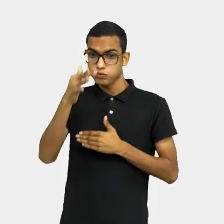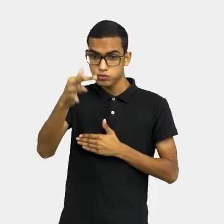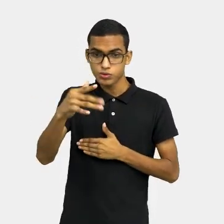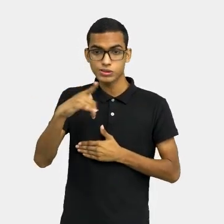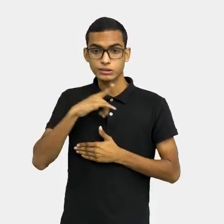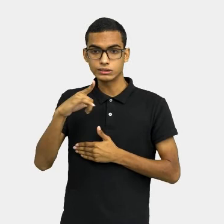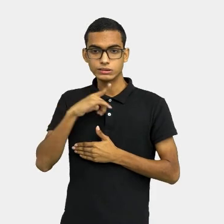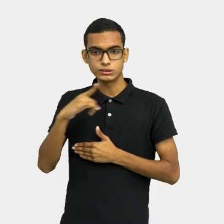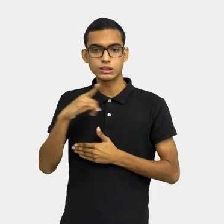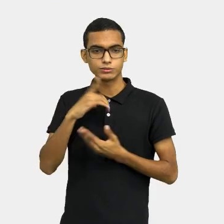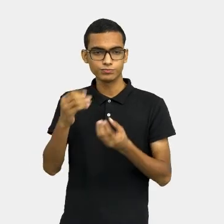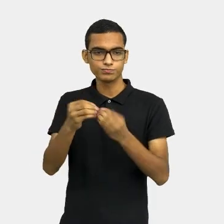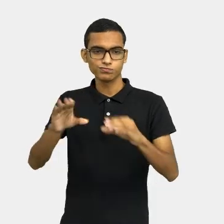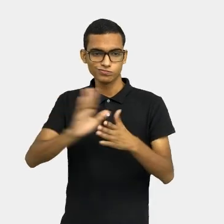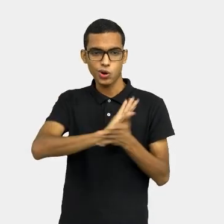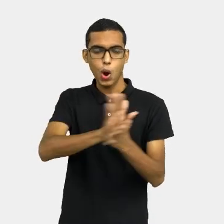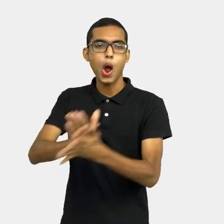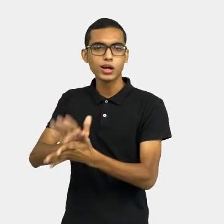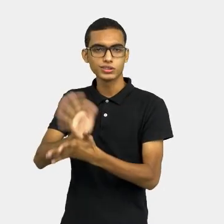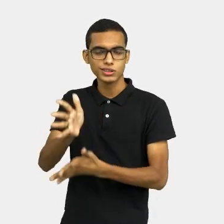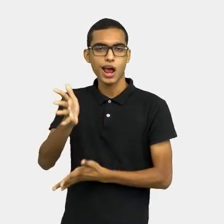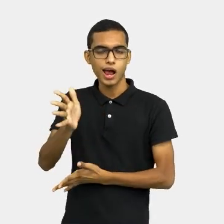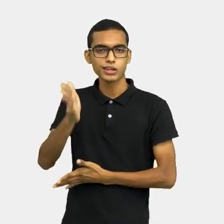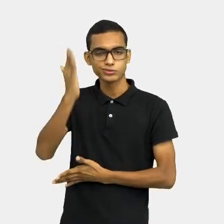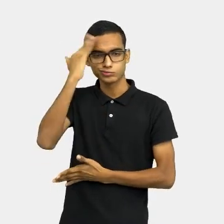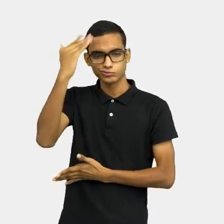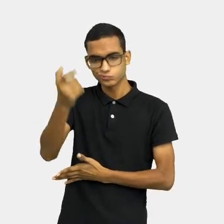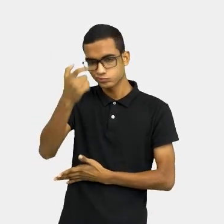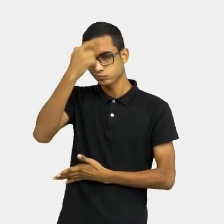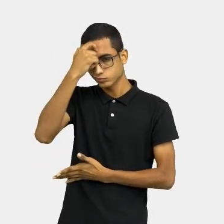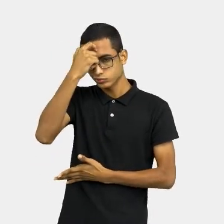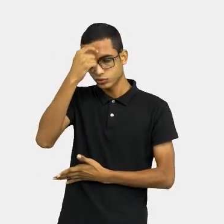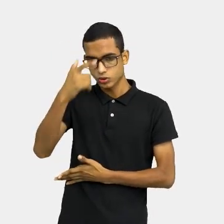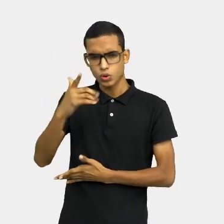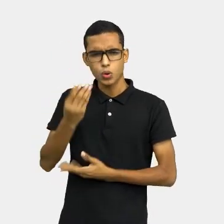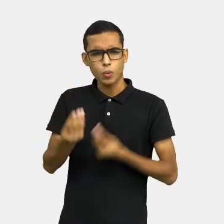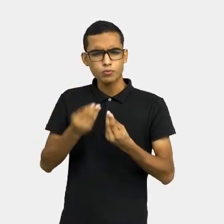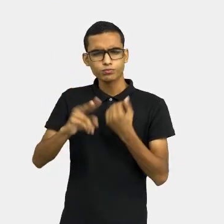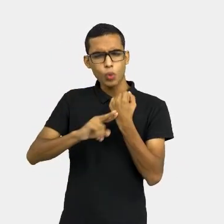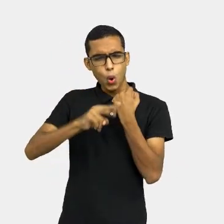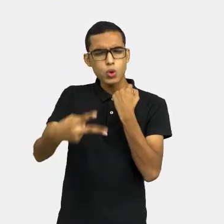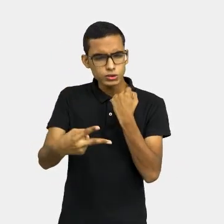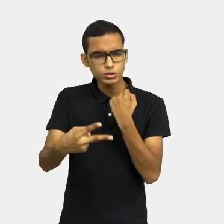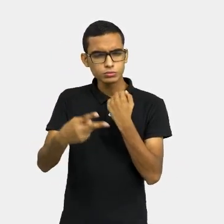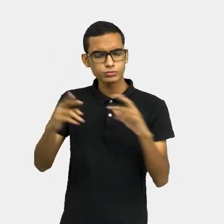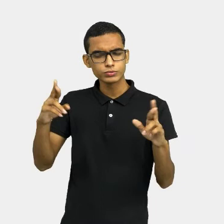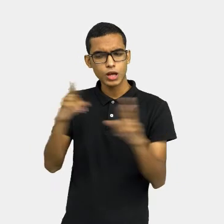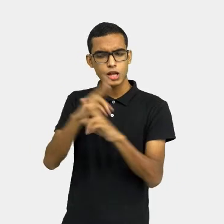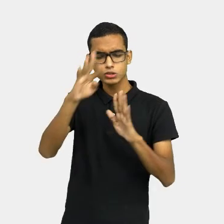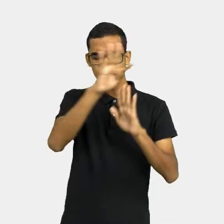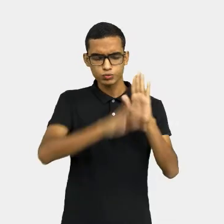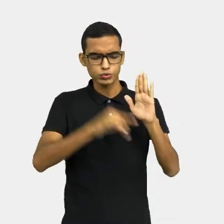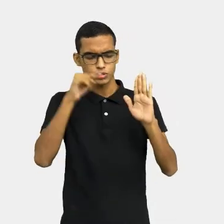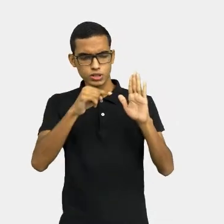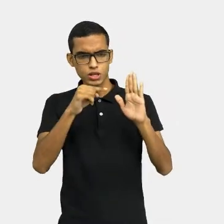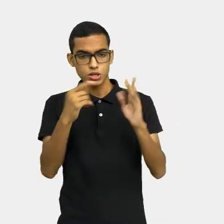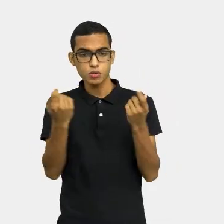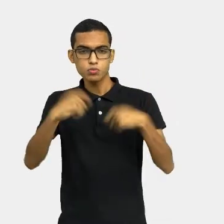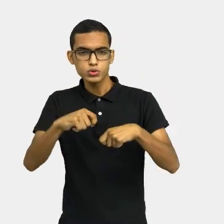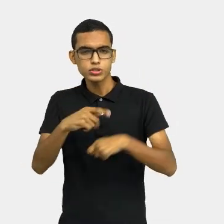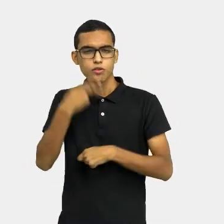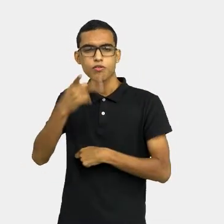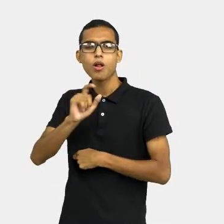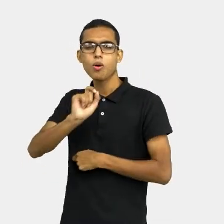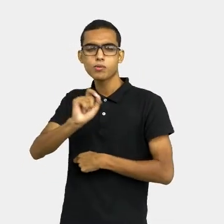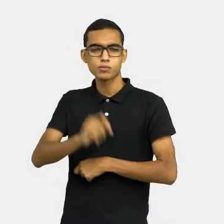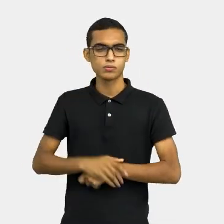desastre anunciado. Como consequências dessa relação, podemos citar. Então aí